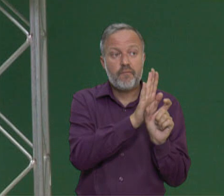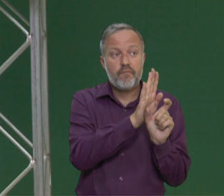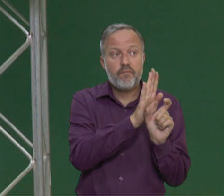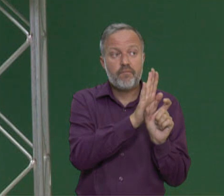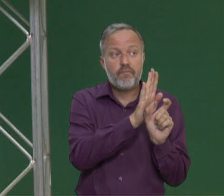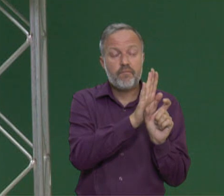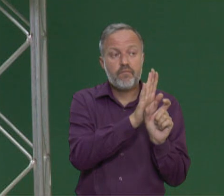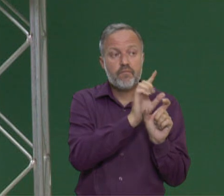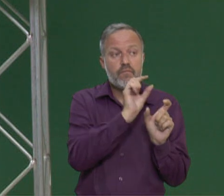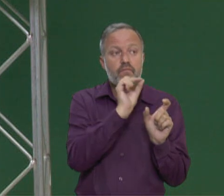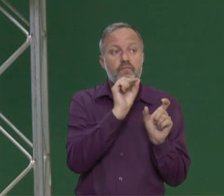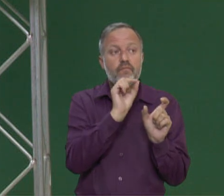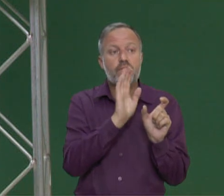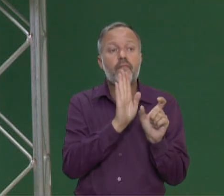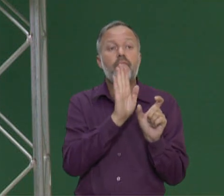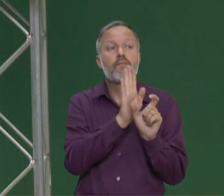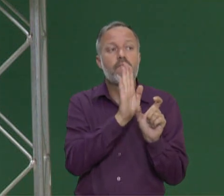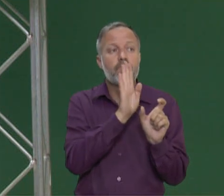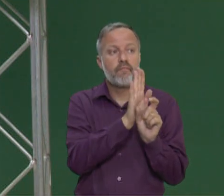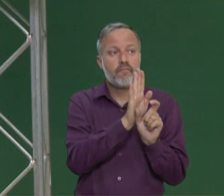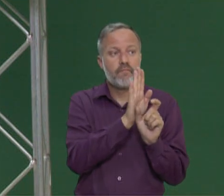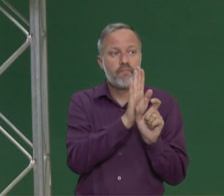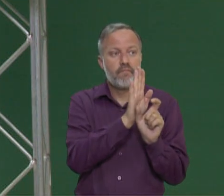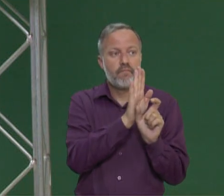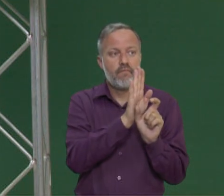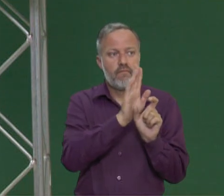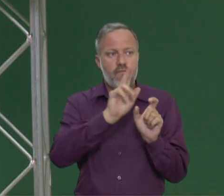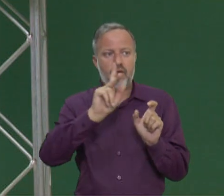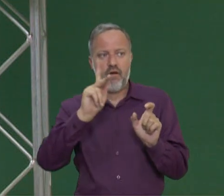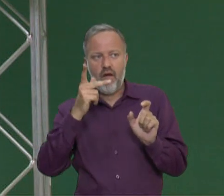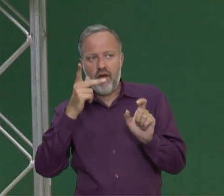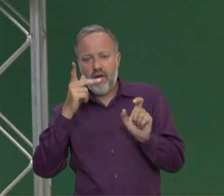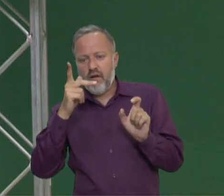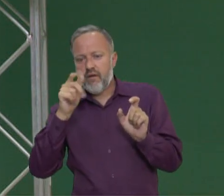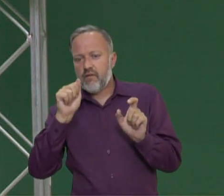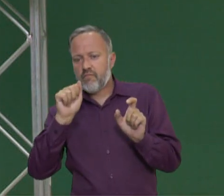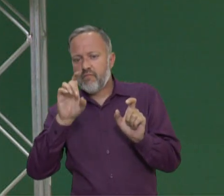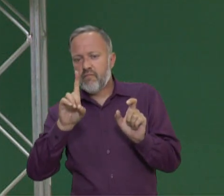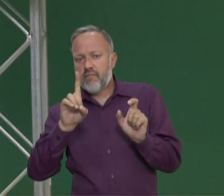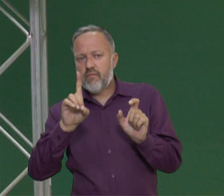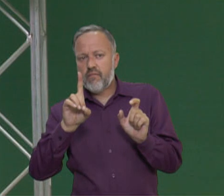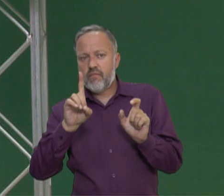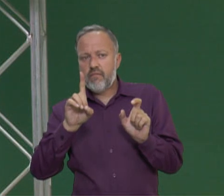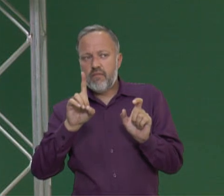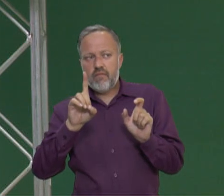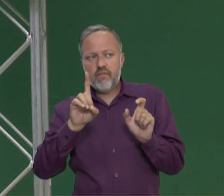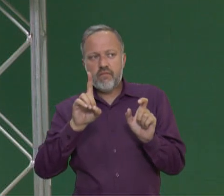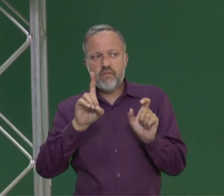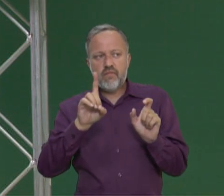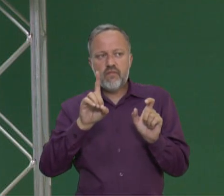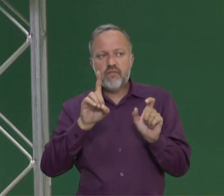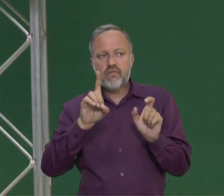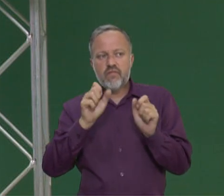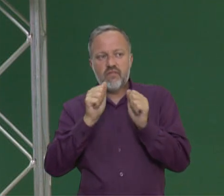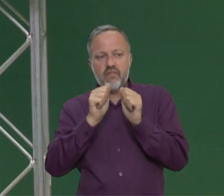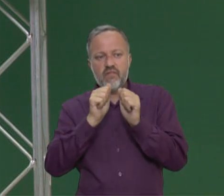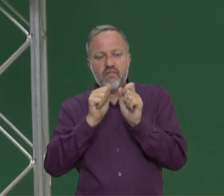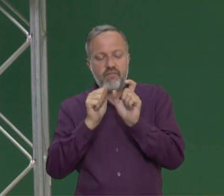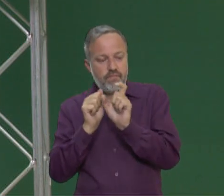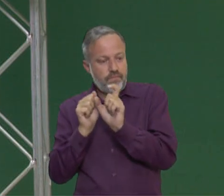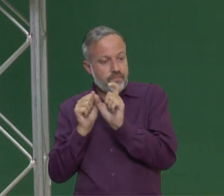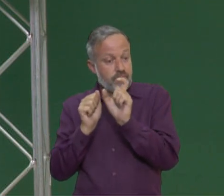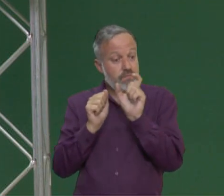quem vai fazer esse trabalho de ir para frente é o had. A minha pergunta vem com o had à frente